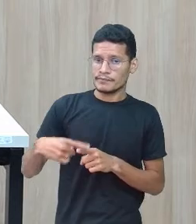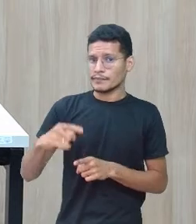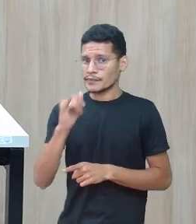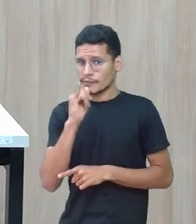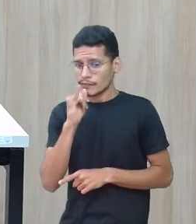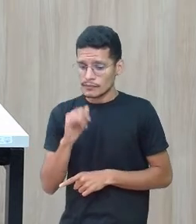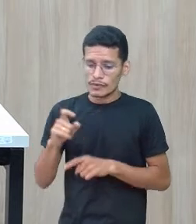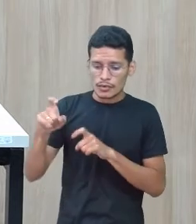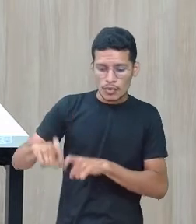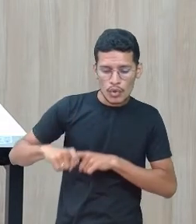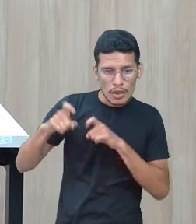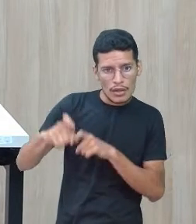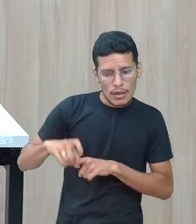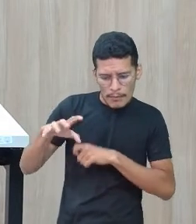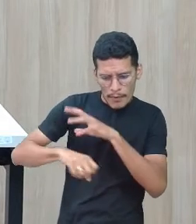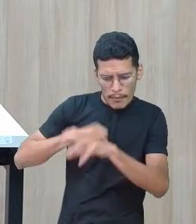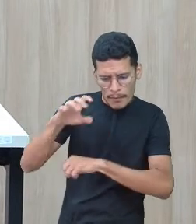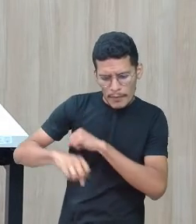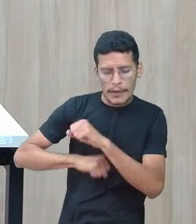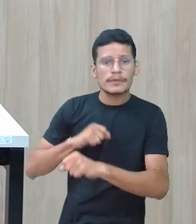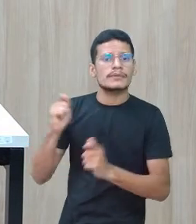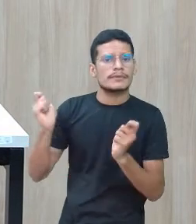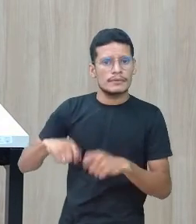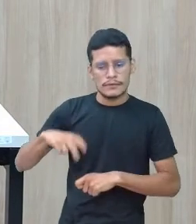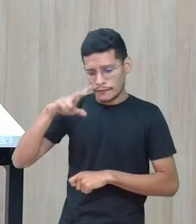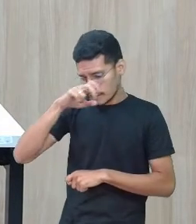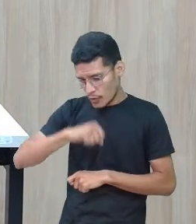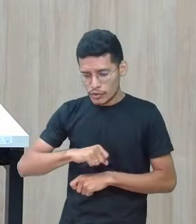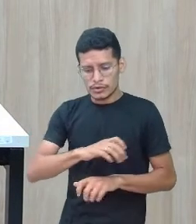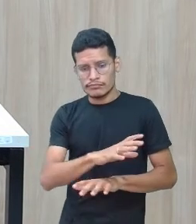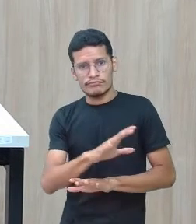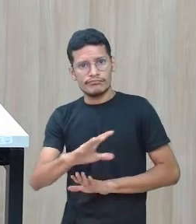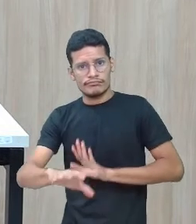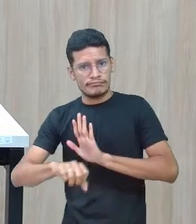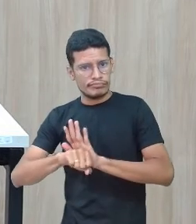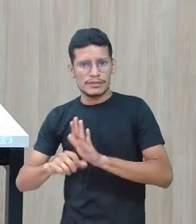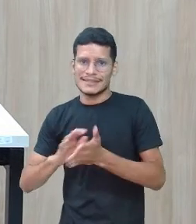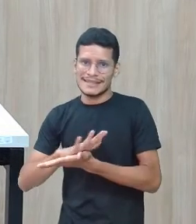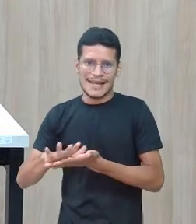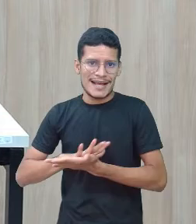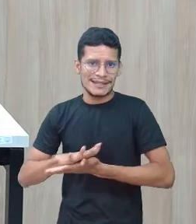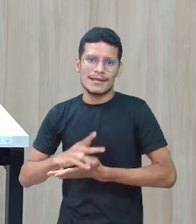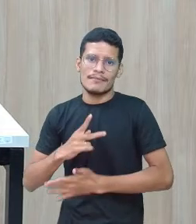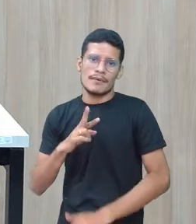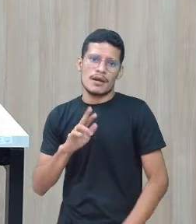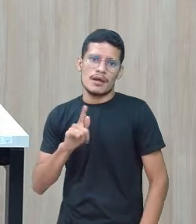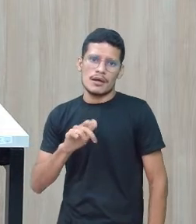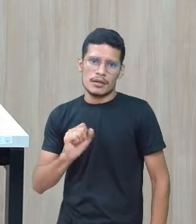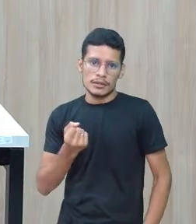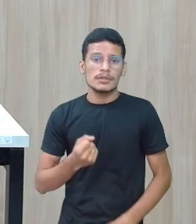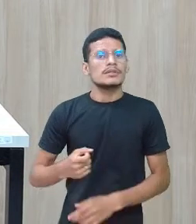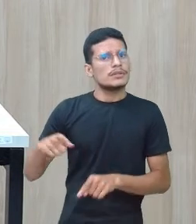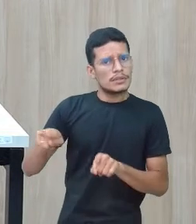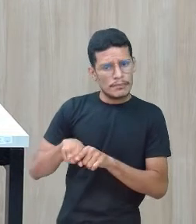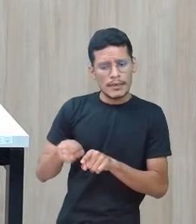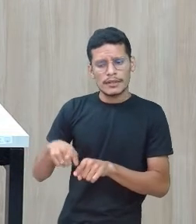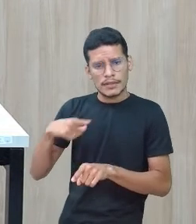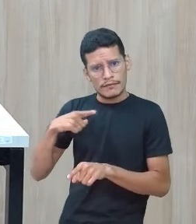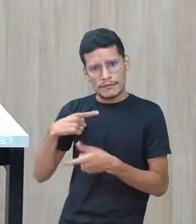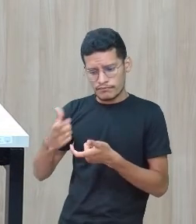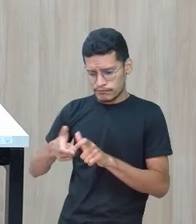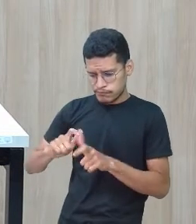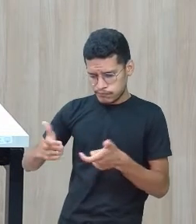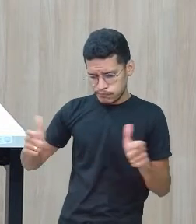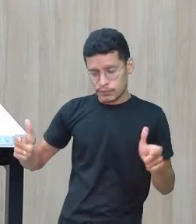essas colheitas foram mais resistentes a pragas, como vimos anteriormente, né? Foram mais produtivas.